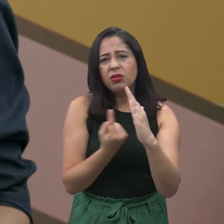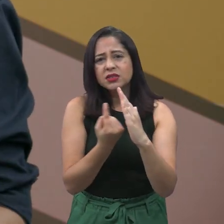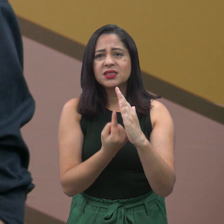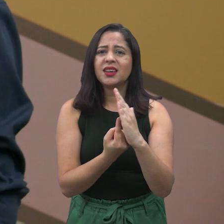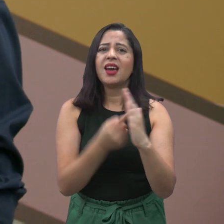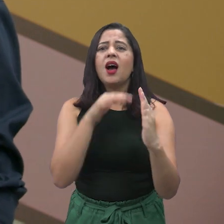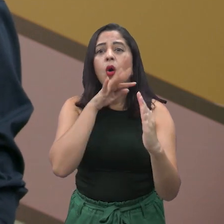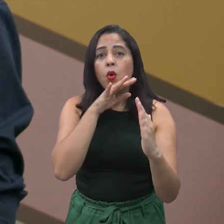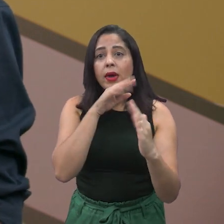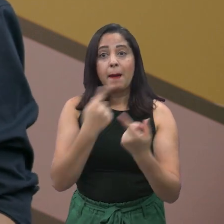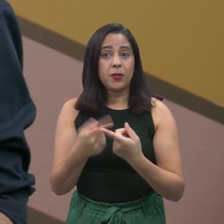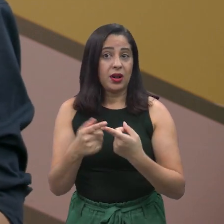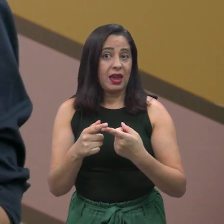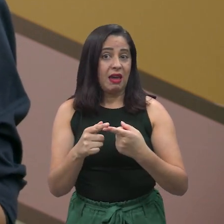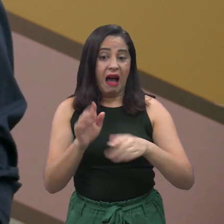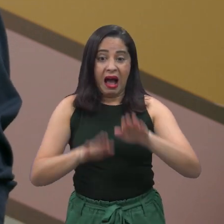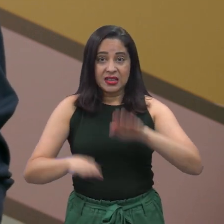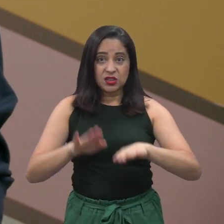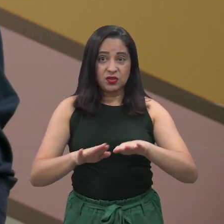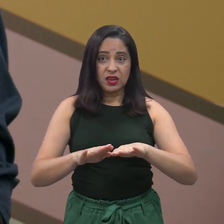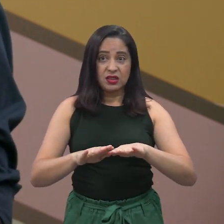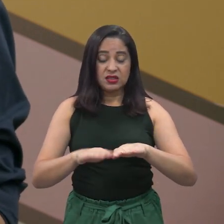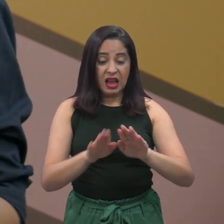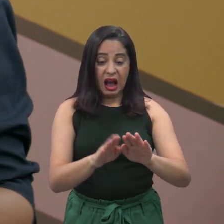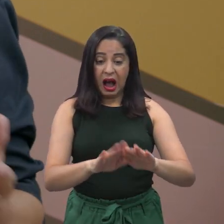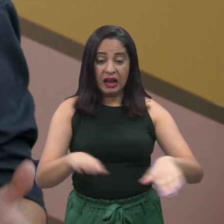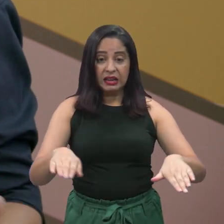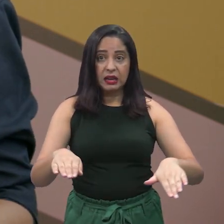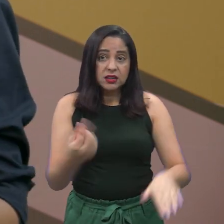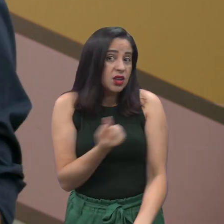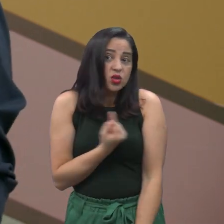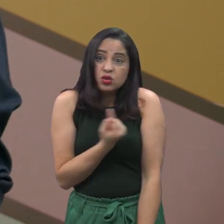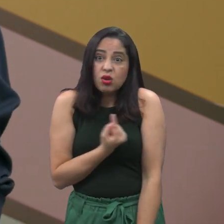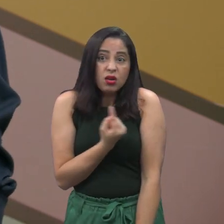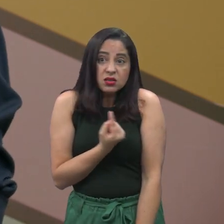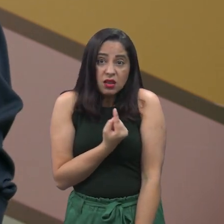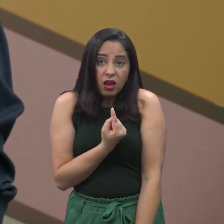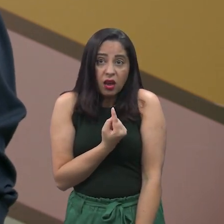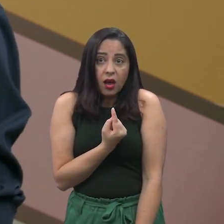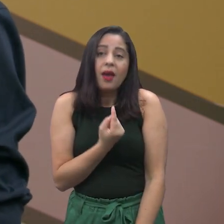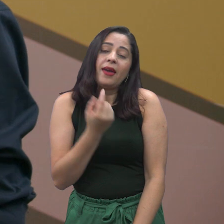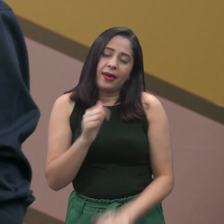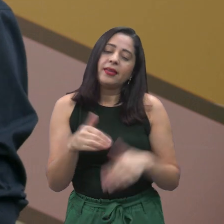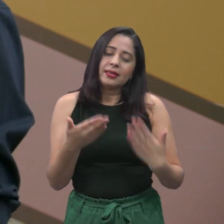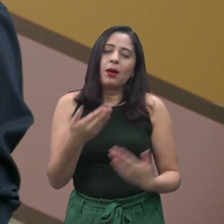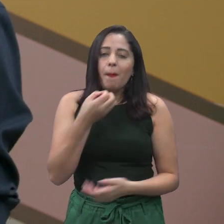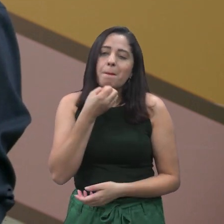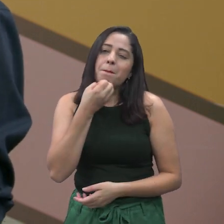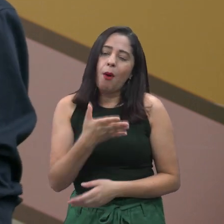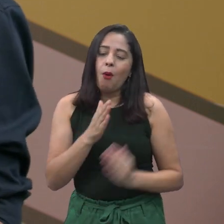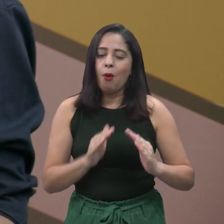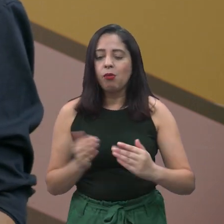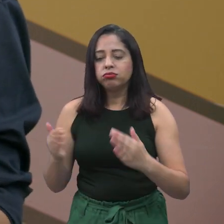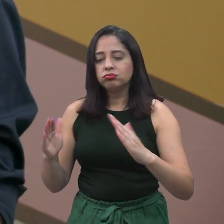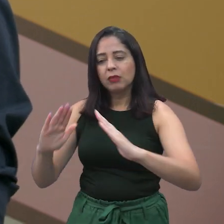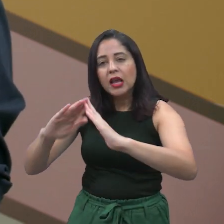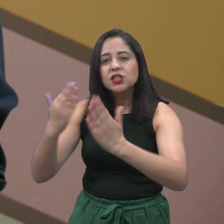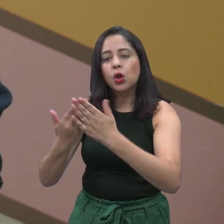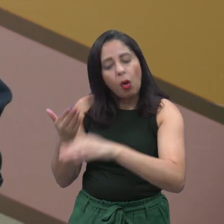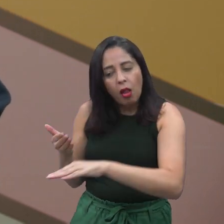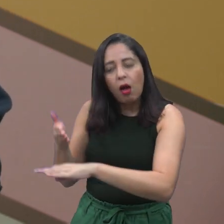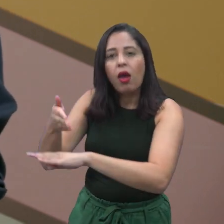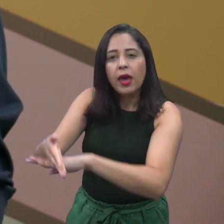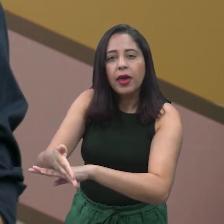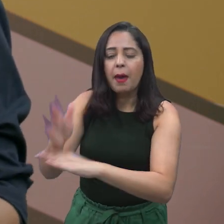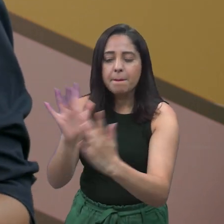Temos muitas famílias que às vezes a criança é a única criança da família, então o contato com outras crianças também vai ajudar no desenvolvimento. Então a gente privar ela